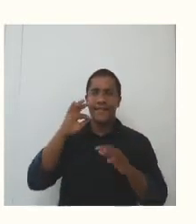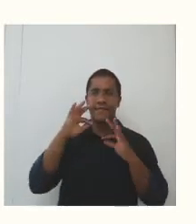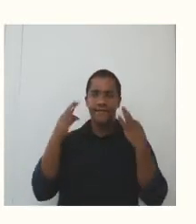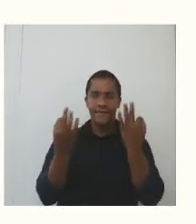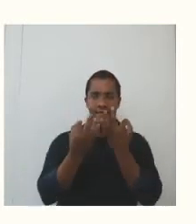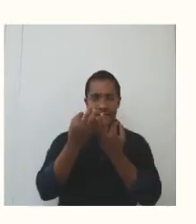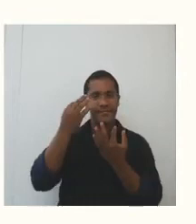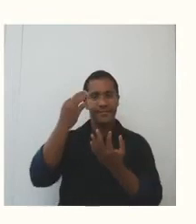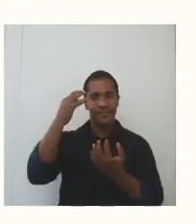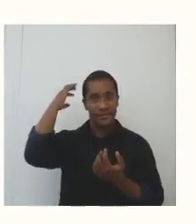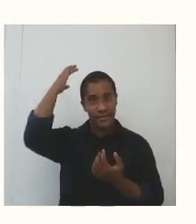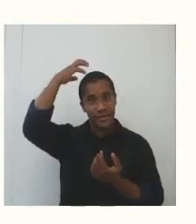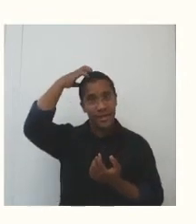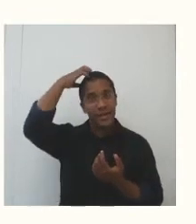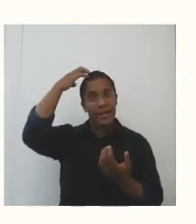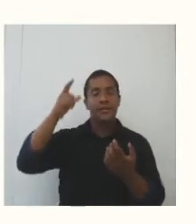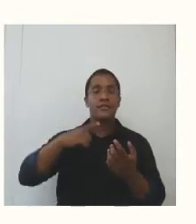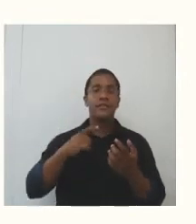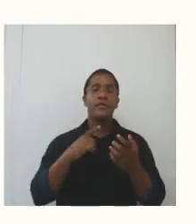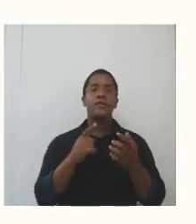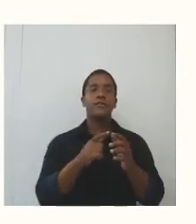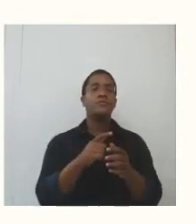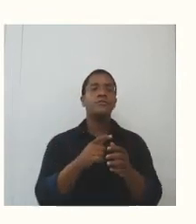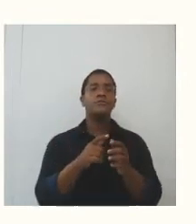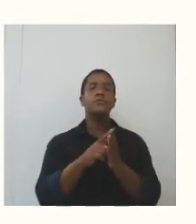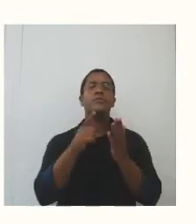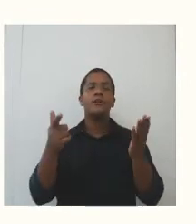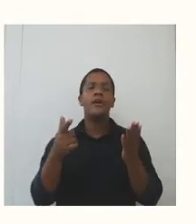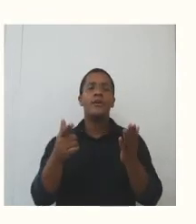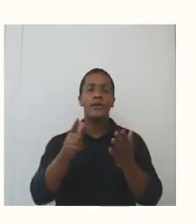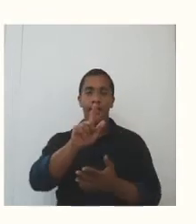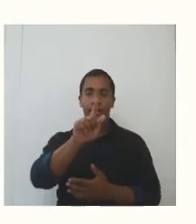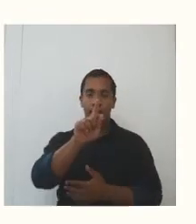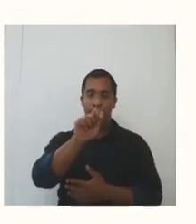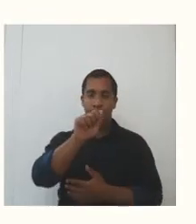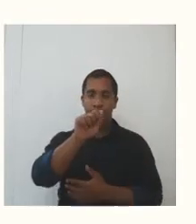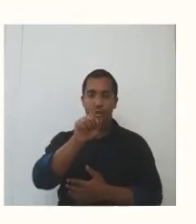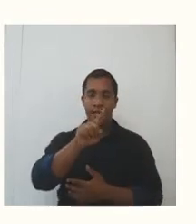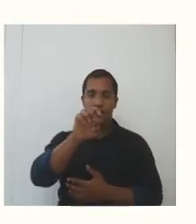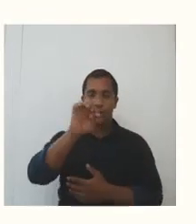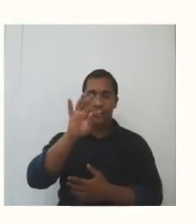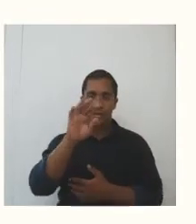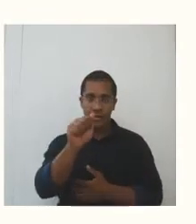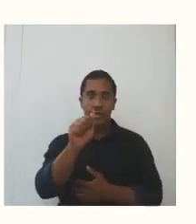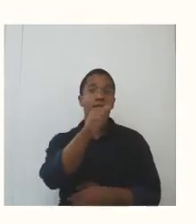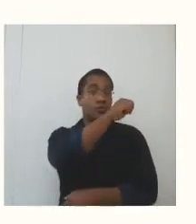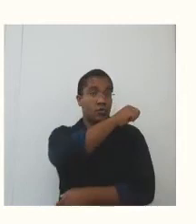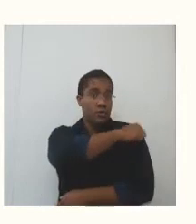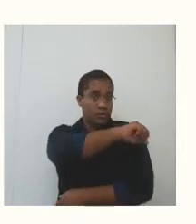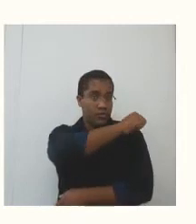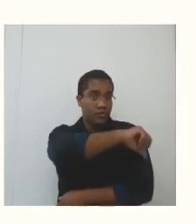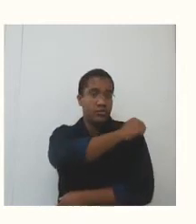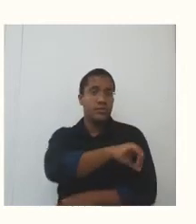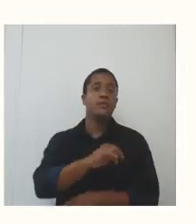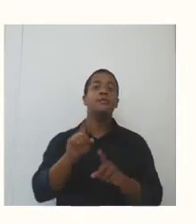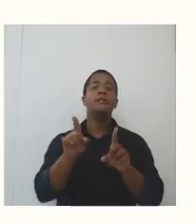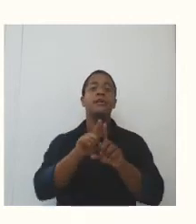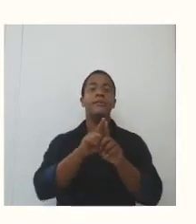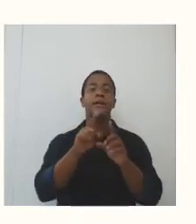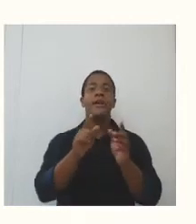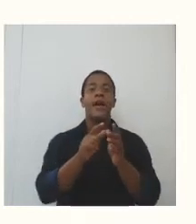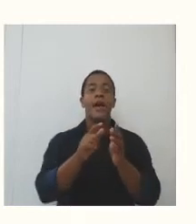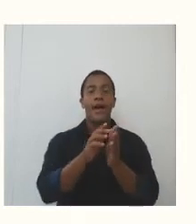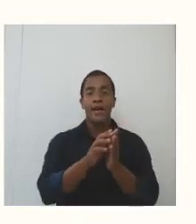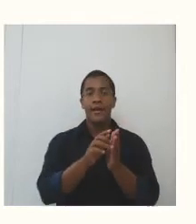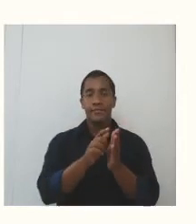dessa imprensa com o jornal A Gazeta do Rio de Janeiro, tá certo? Temos aqui, ó, a Gazeta do Rio de Janeiro e vamos ter também a revista O